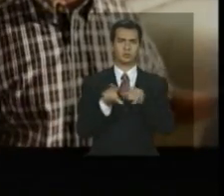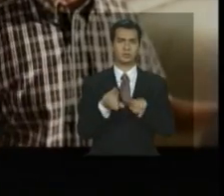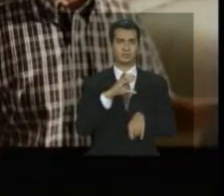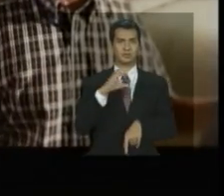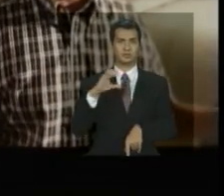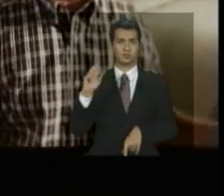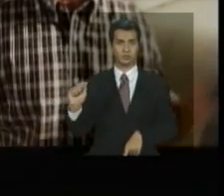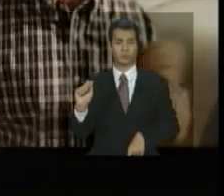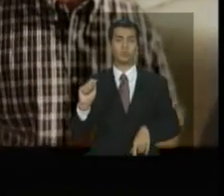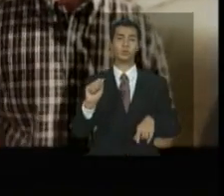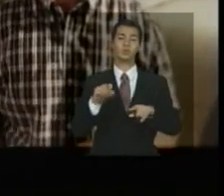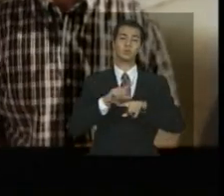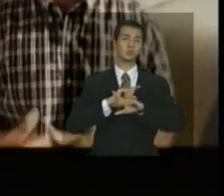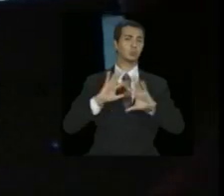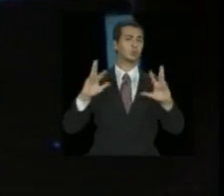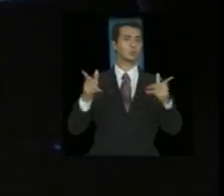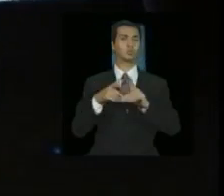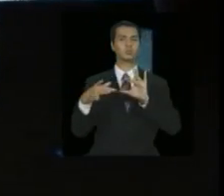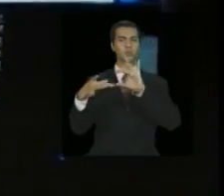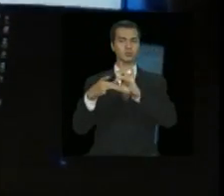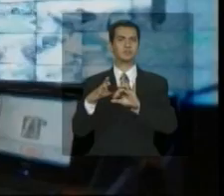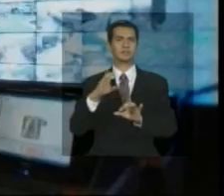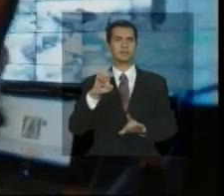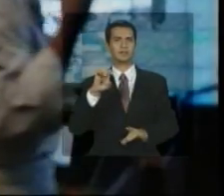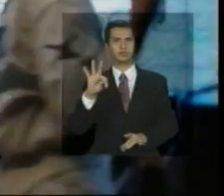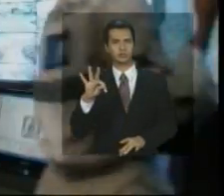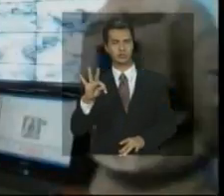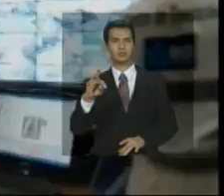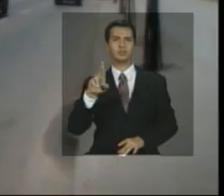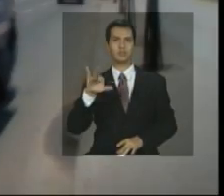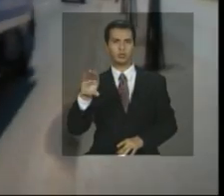interligado com toda a Sete Rio e com toda a prefeitura.